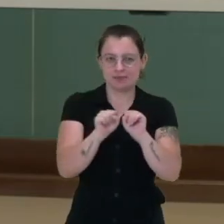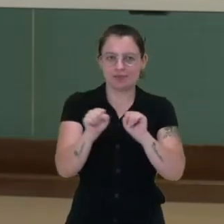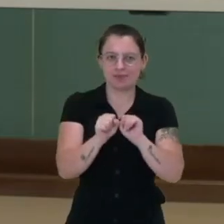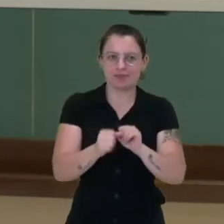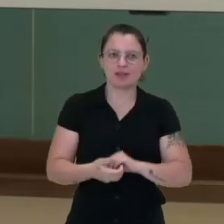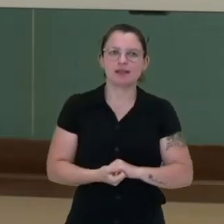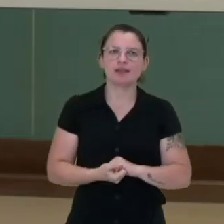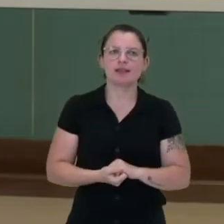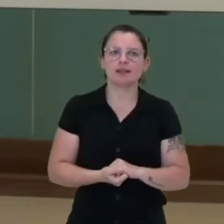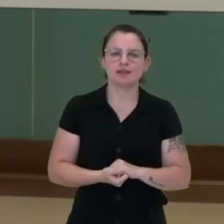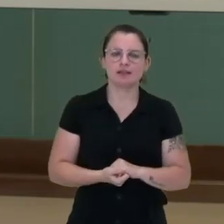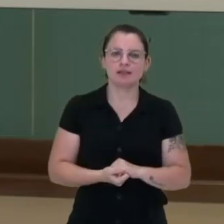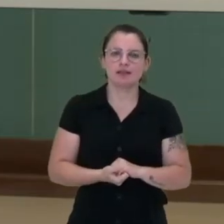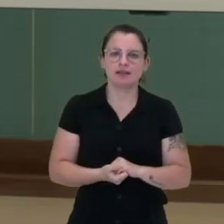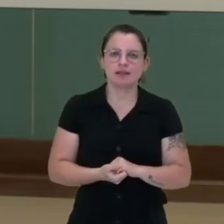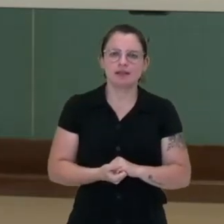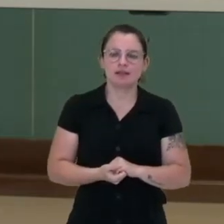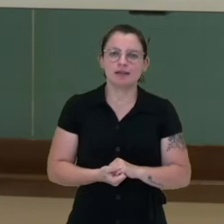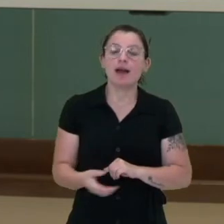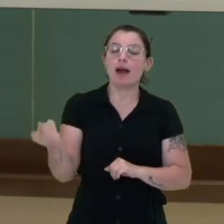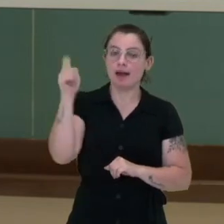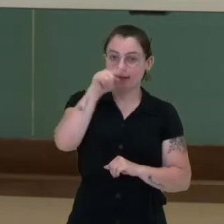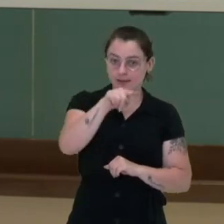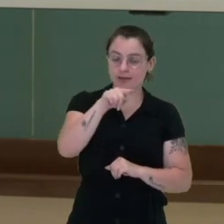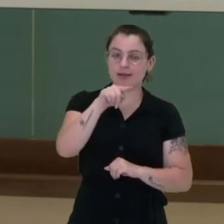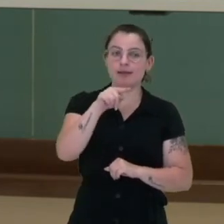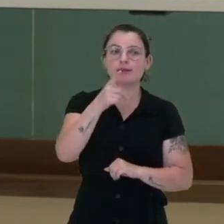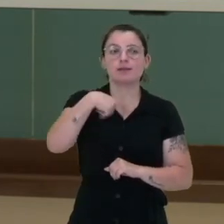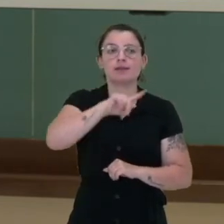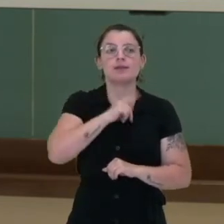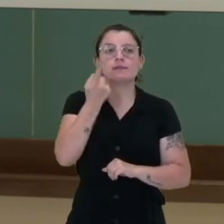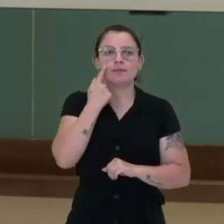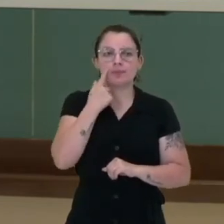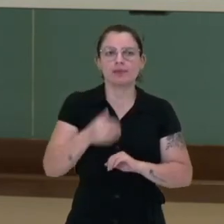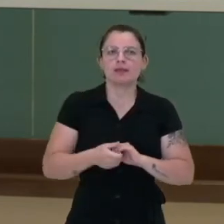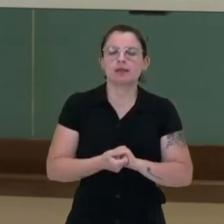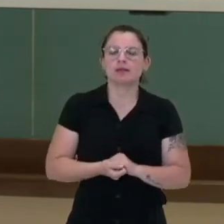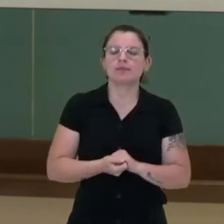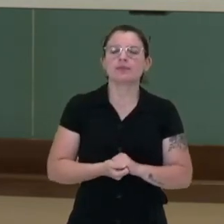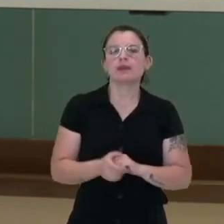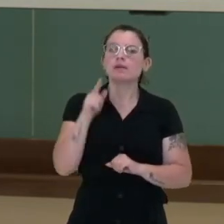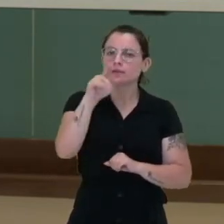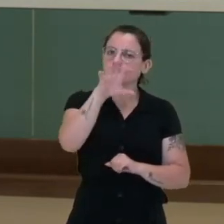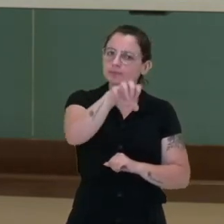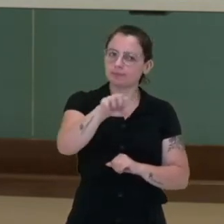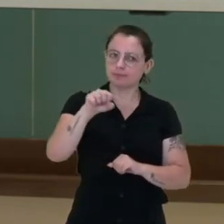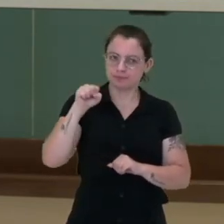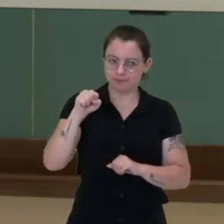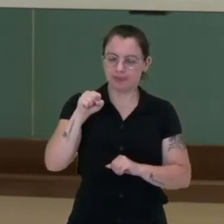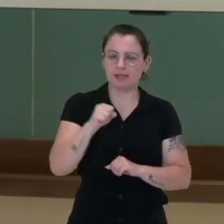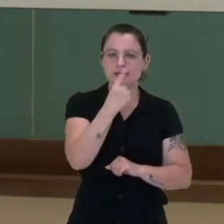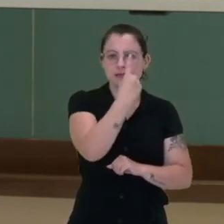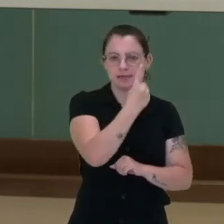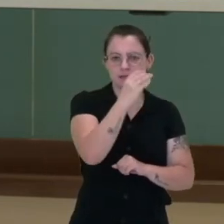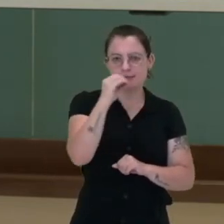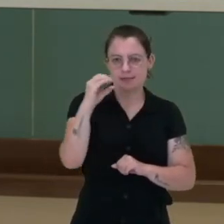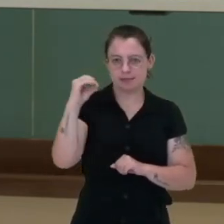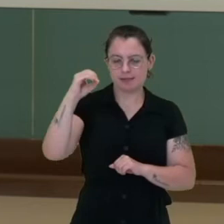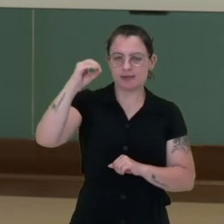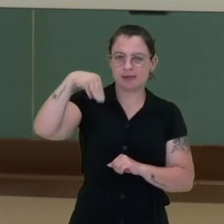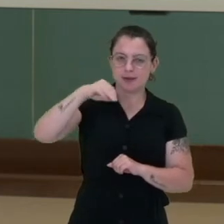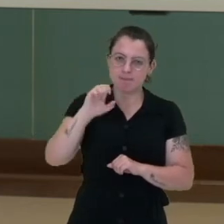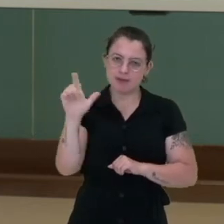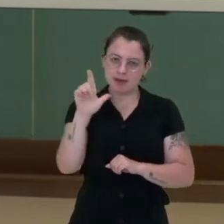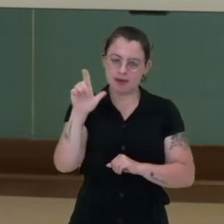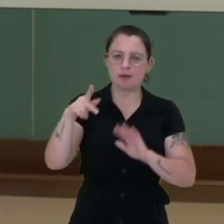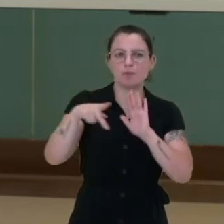como misturá-los. E aqui não vai ser diferente. Então vamos dar uma olhada? Então você vai pegar 100 ml de vinagre